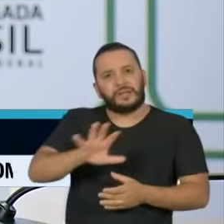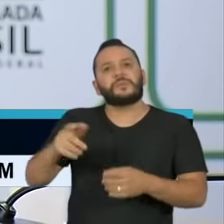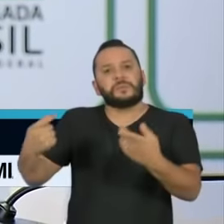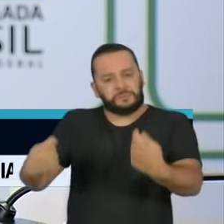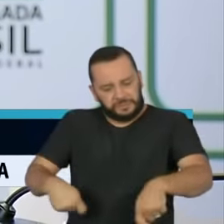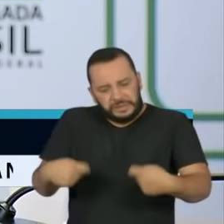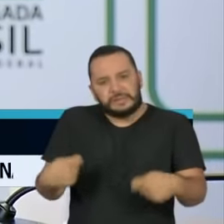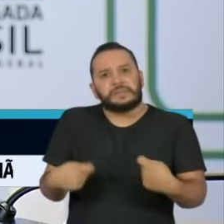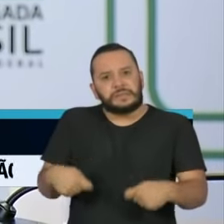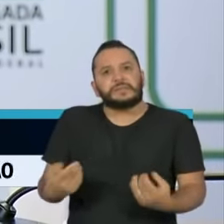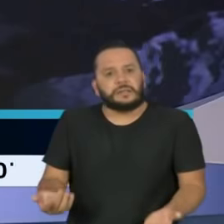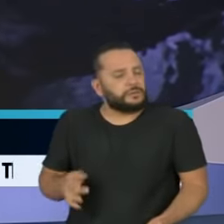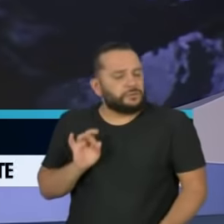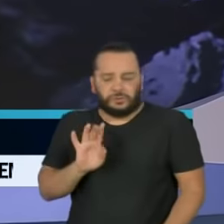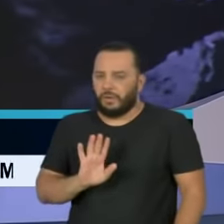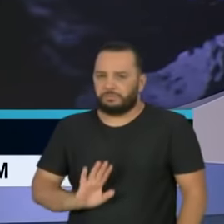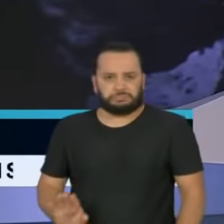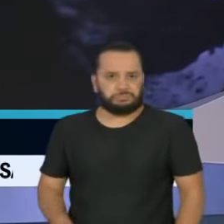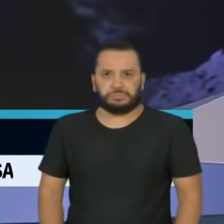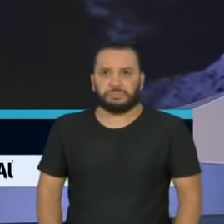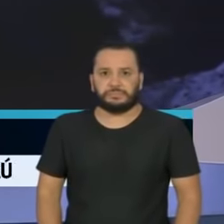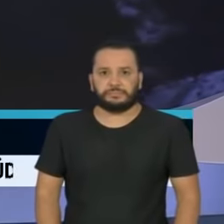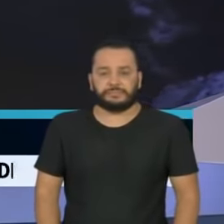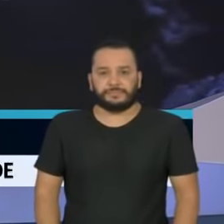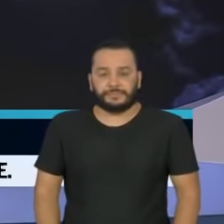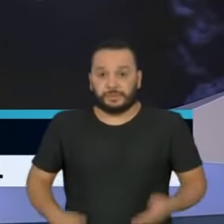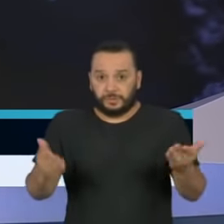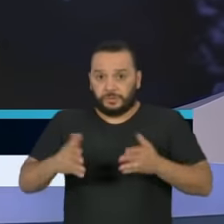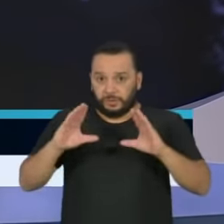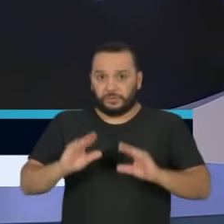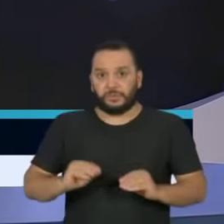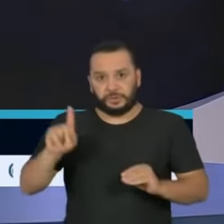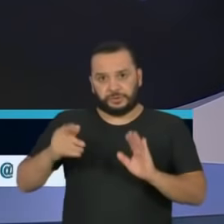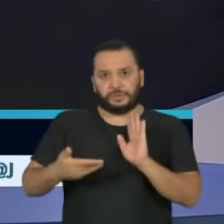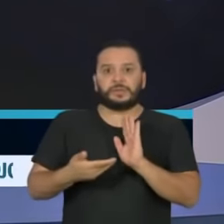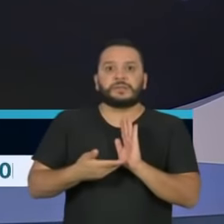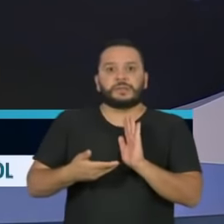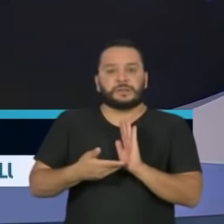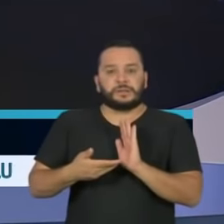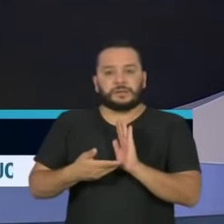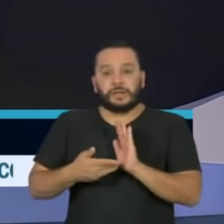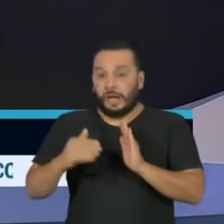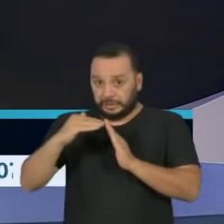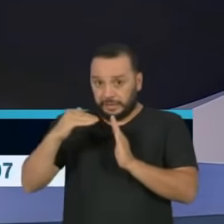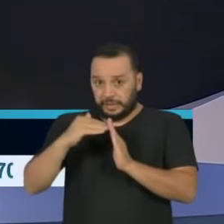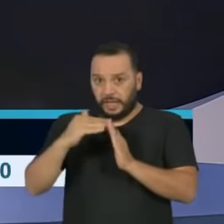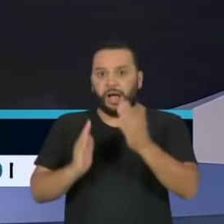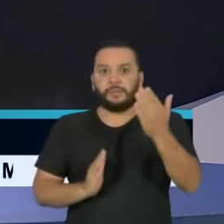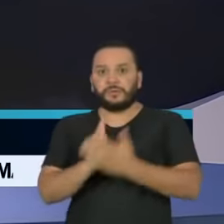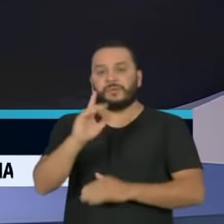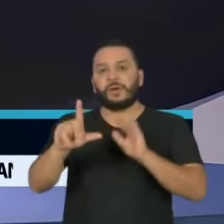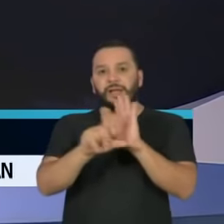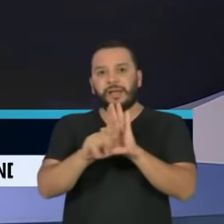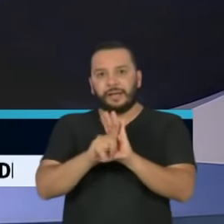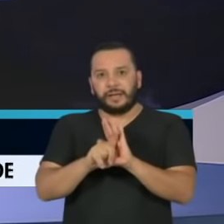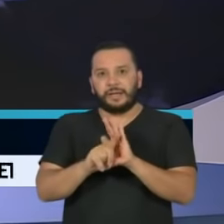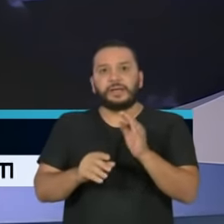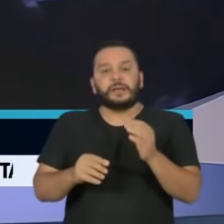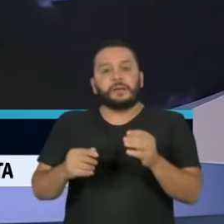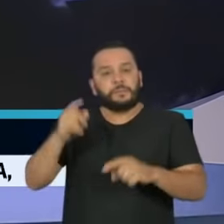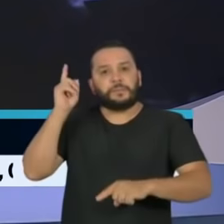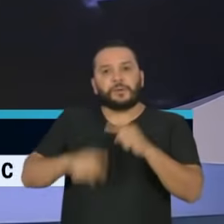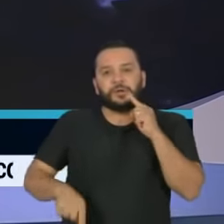a necessidade. E agora à noite, o Senado aprovou uma lei que permite proibir ou então restringir a exportação